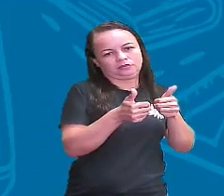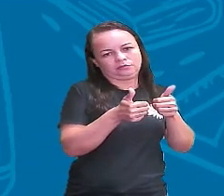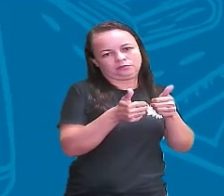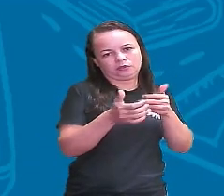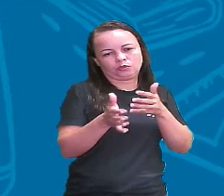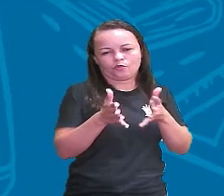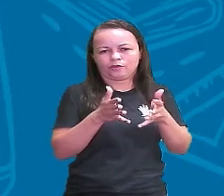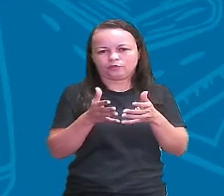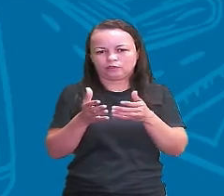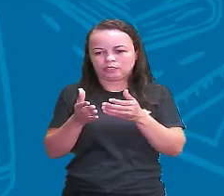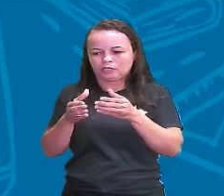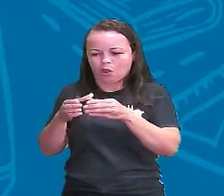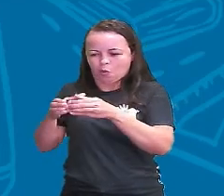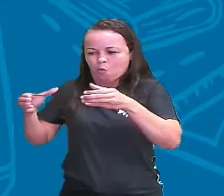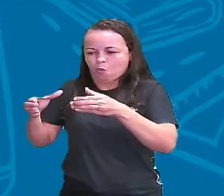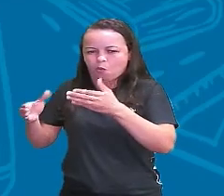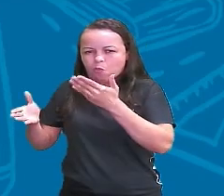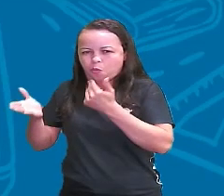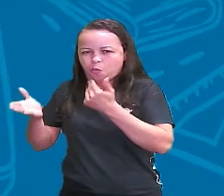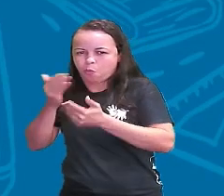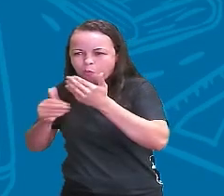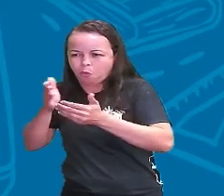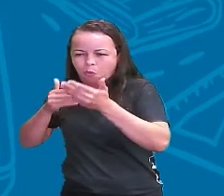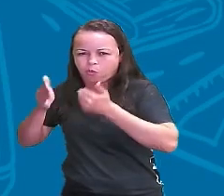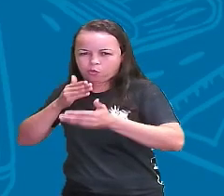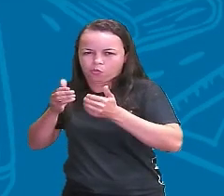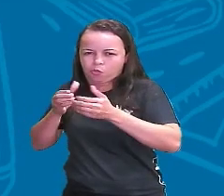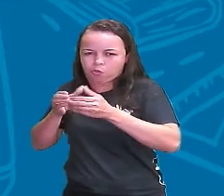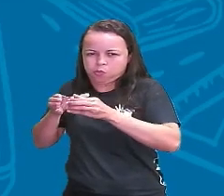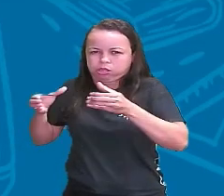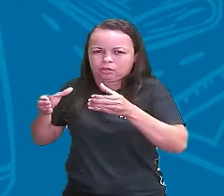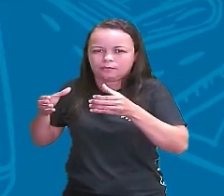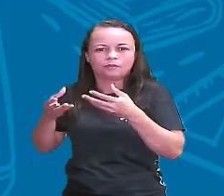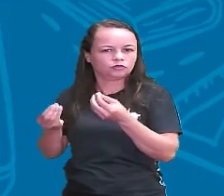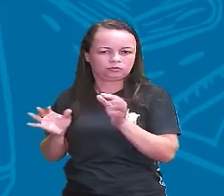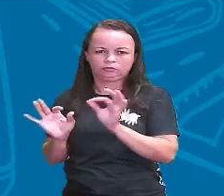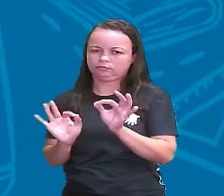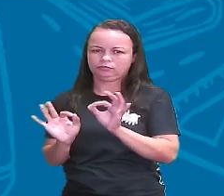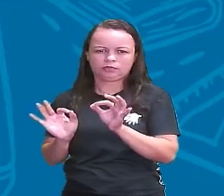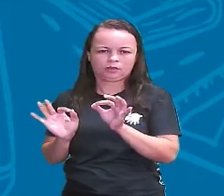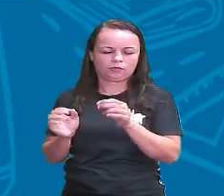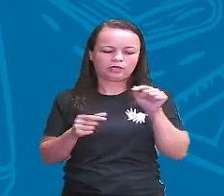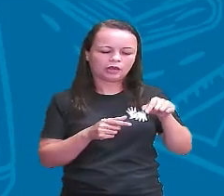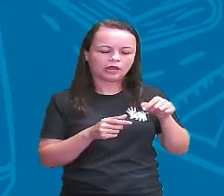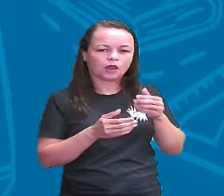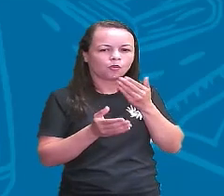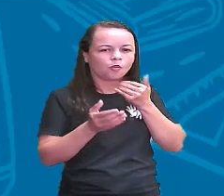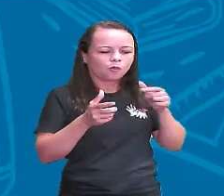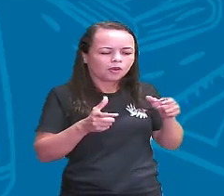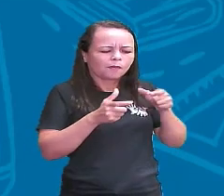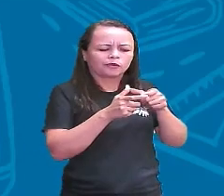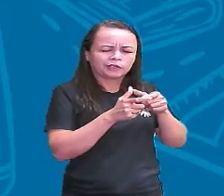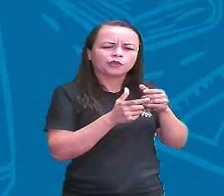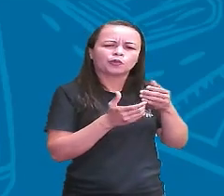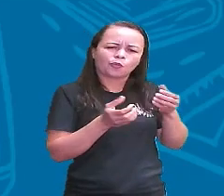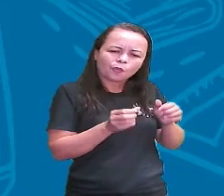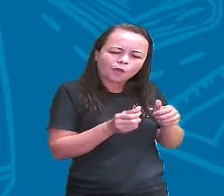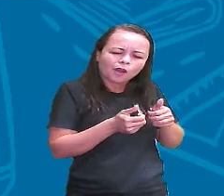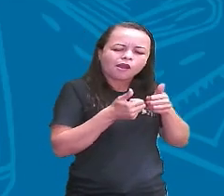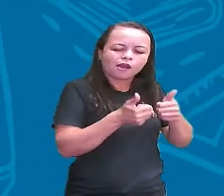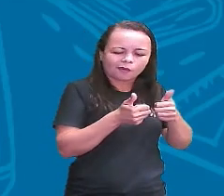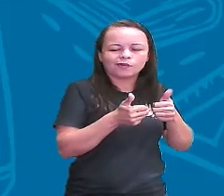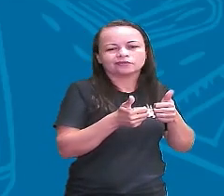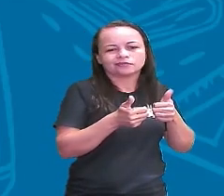importante a quantidade, mas sim a qualidade do que a gente consome. E aí a gente consegue ver através da imagem,